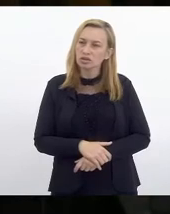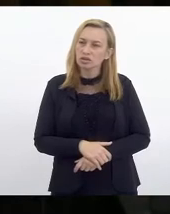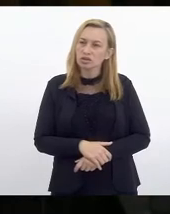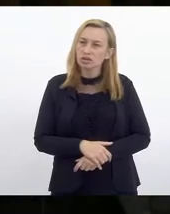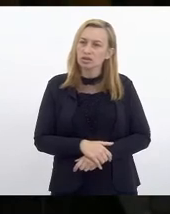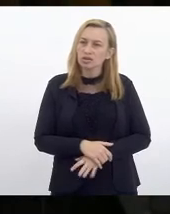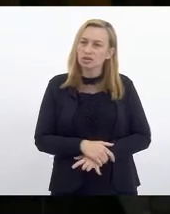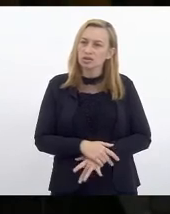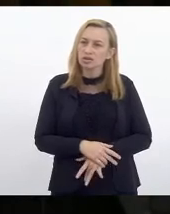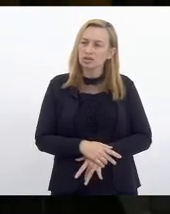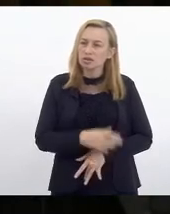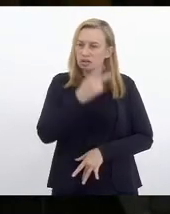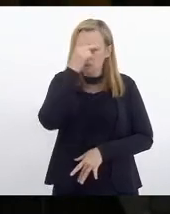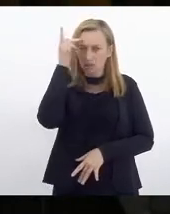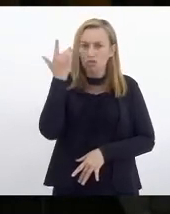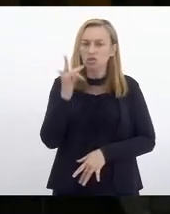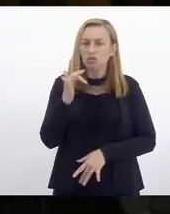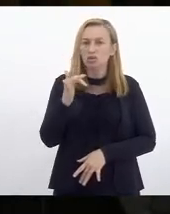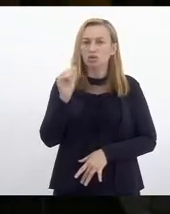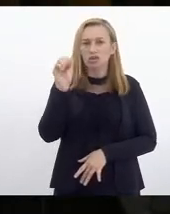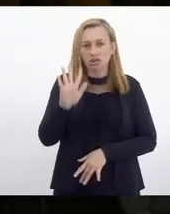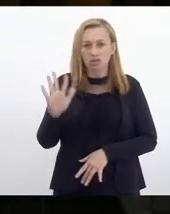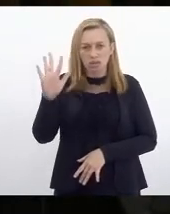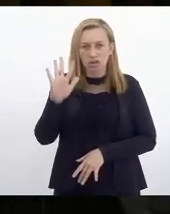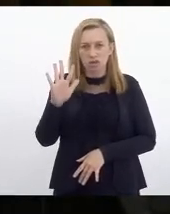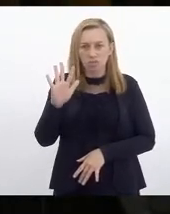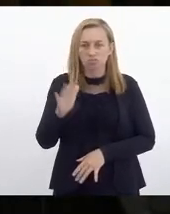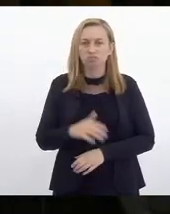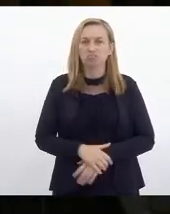pessoas do Tesouro Nacional,